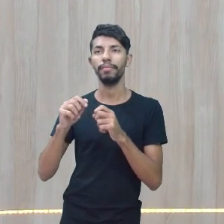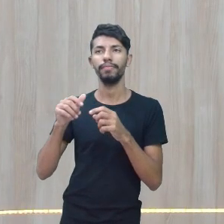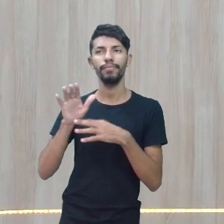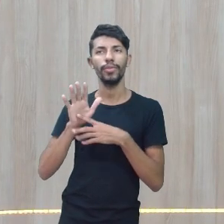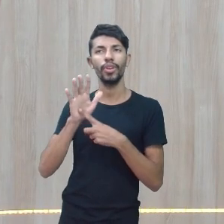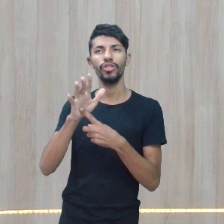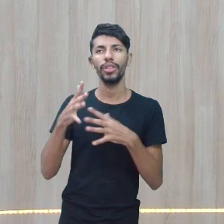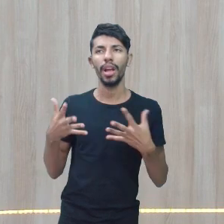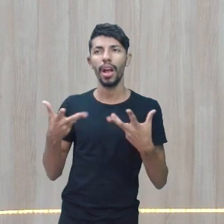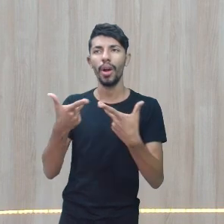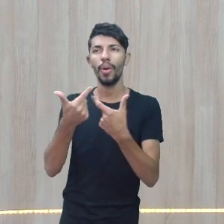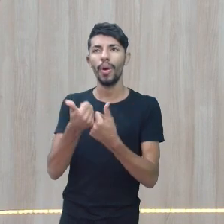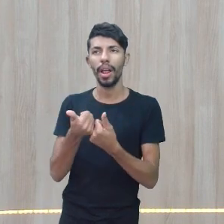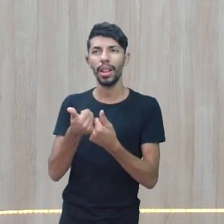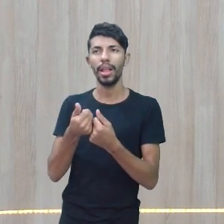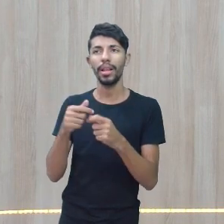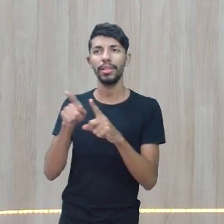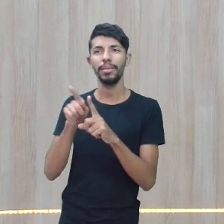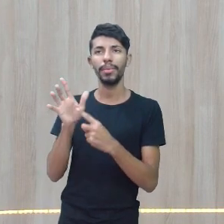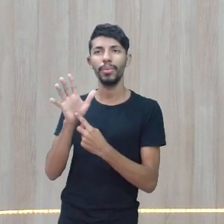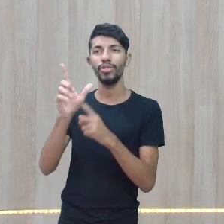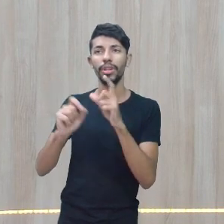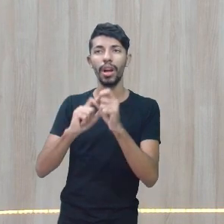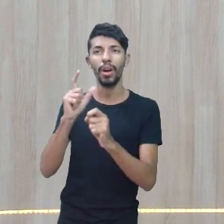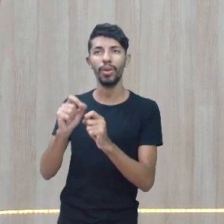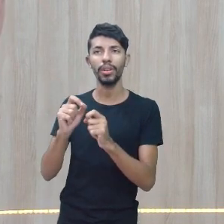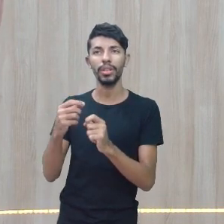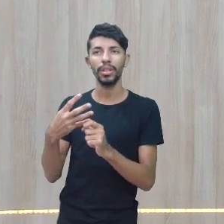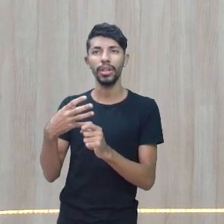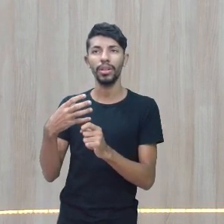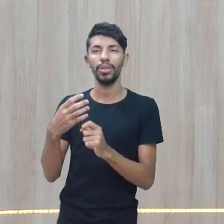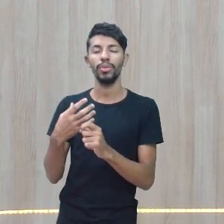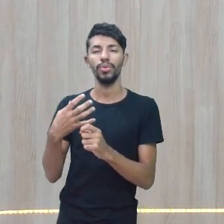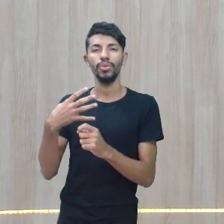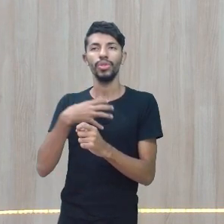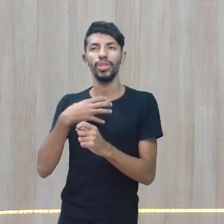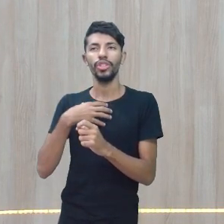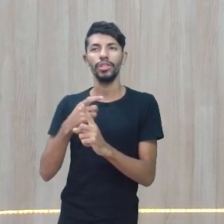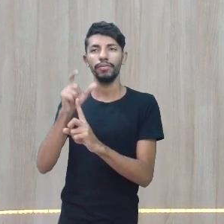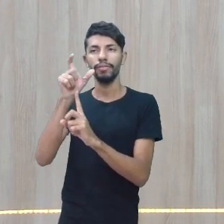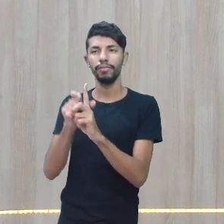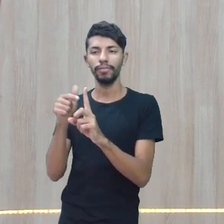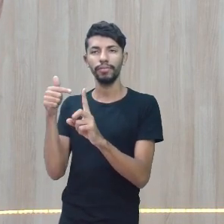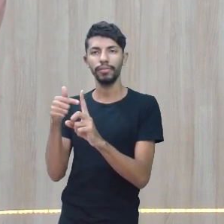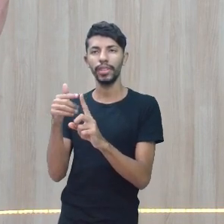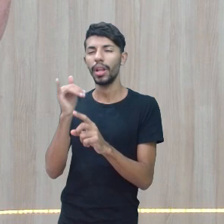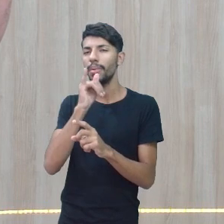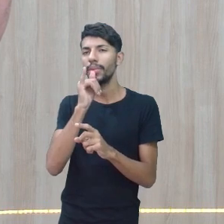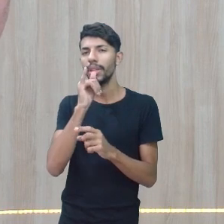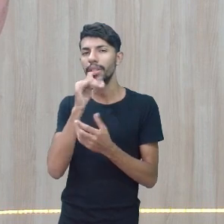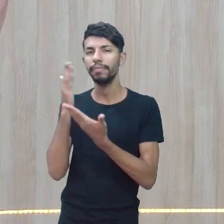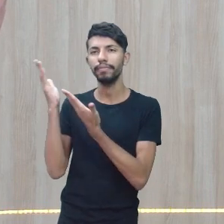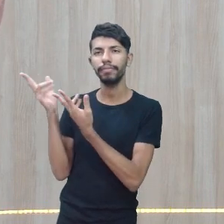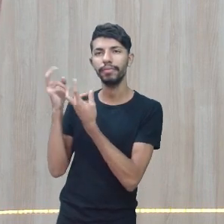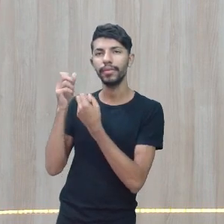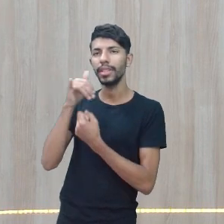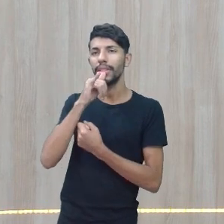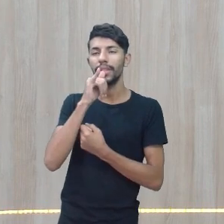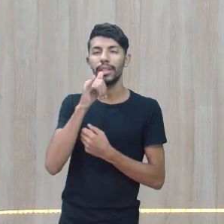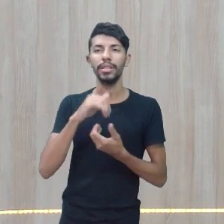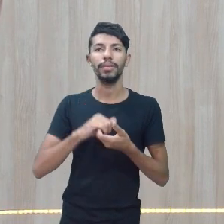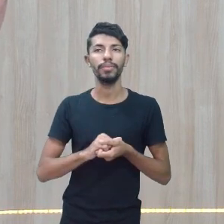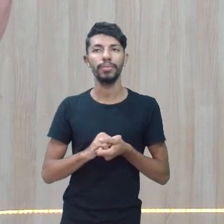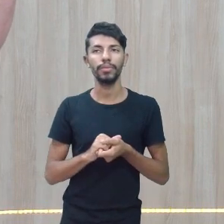simples. O dia está lindo. Então, vocês percebem aí que está concordando, não é, com